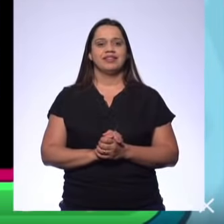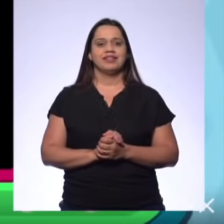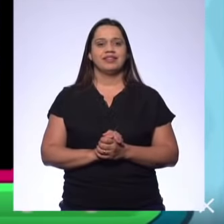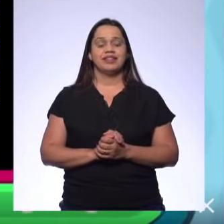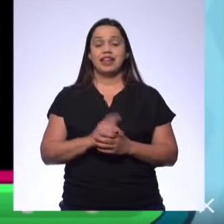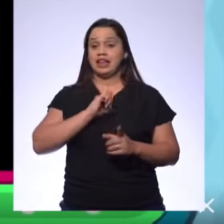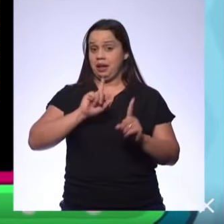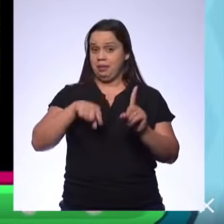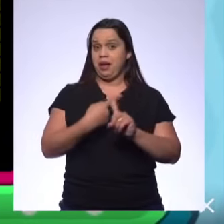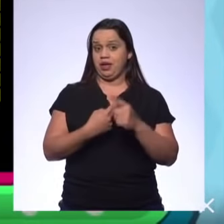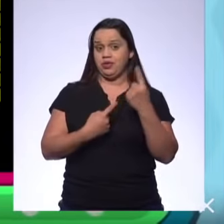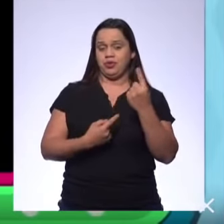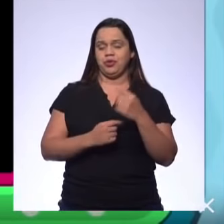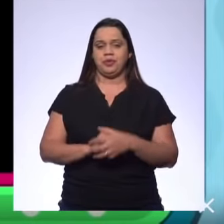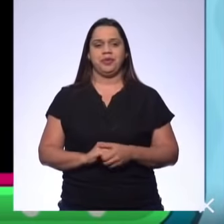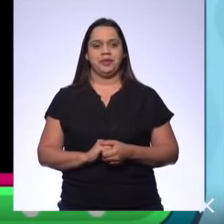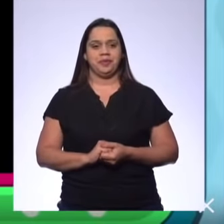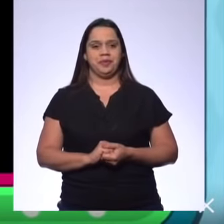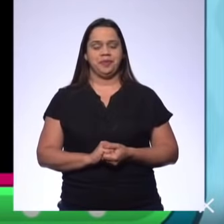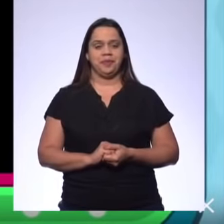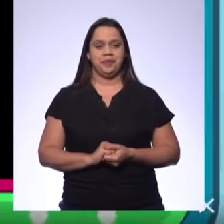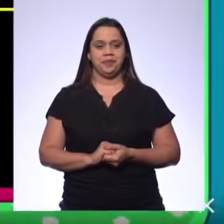Tem mais uma.